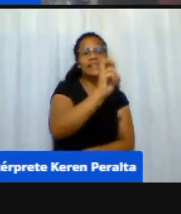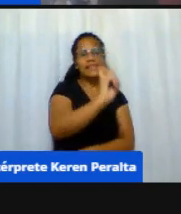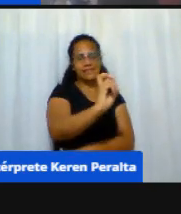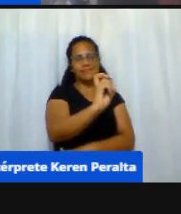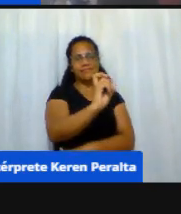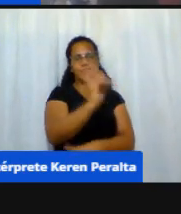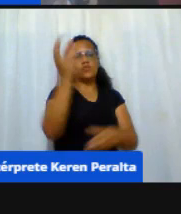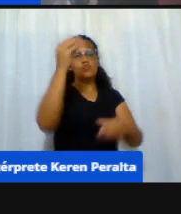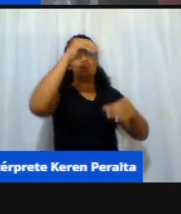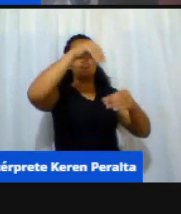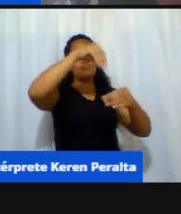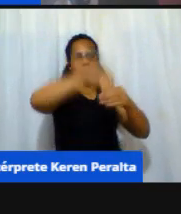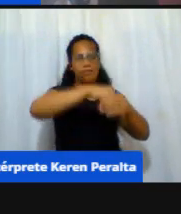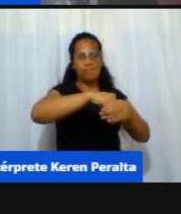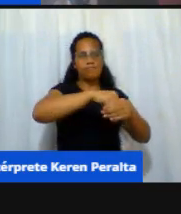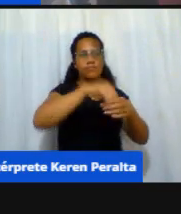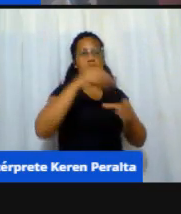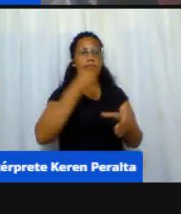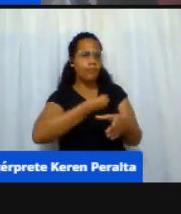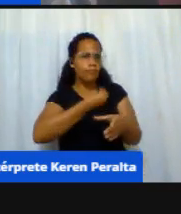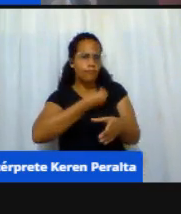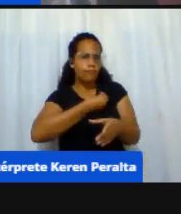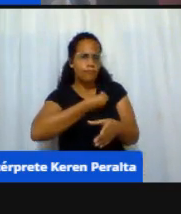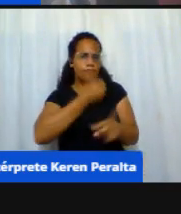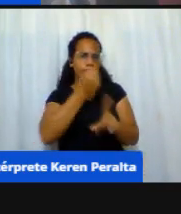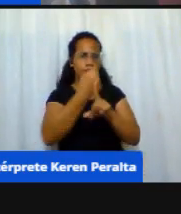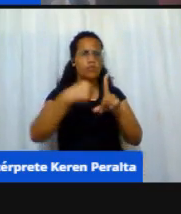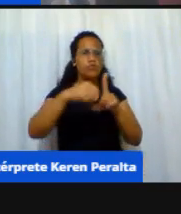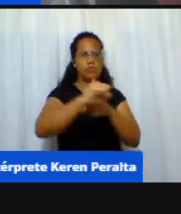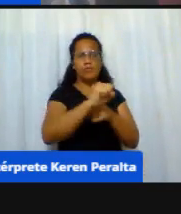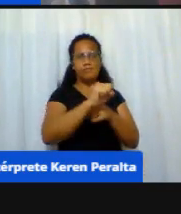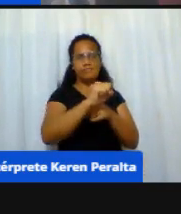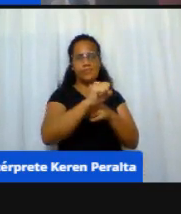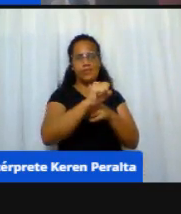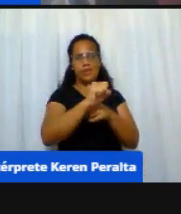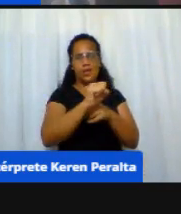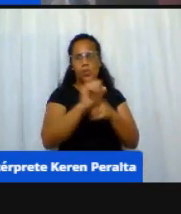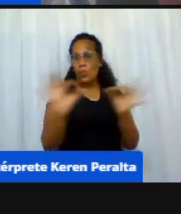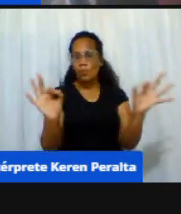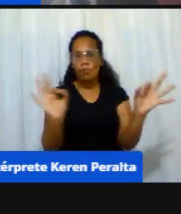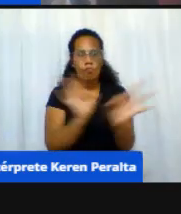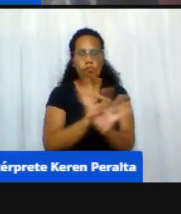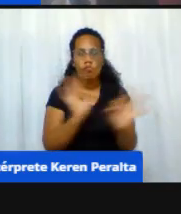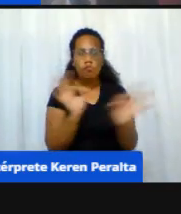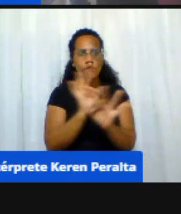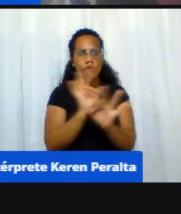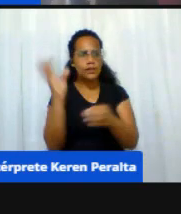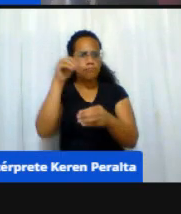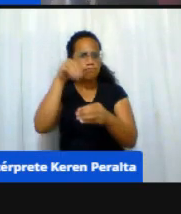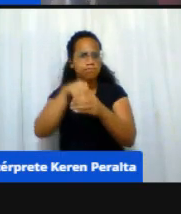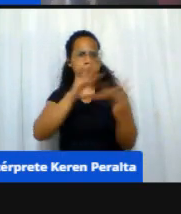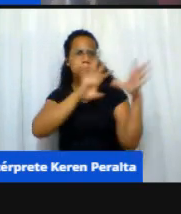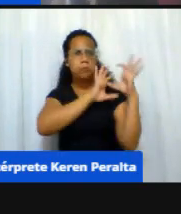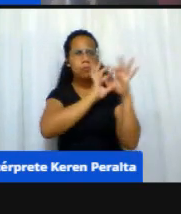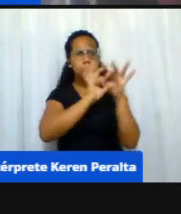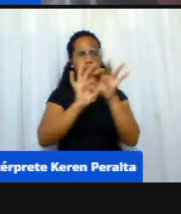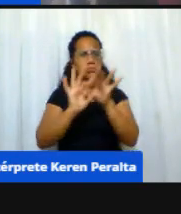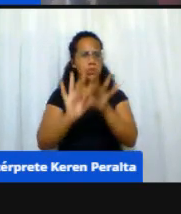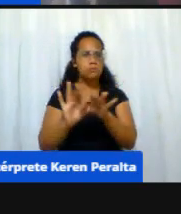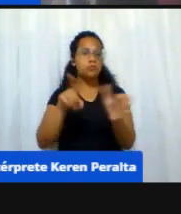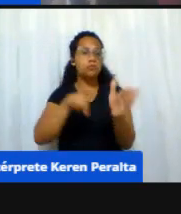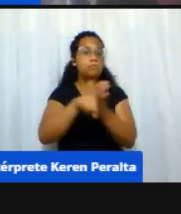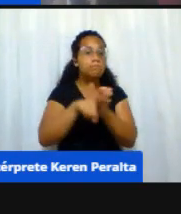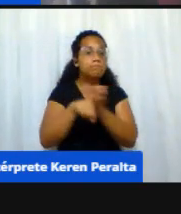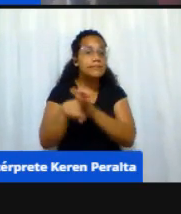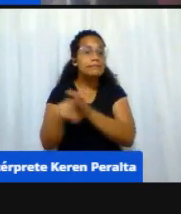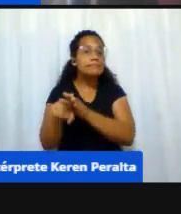pública, e nenhuma para o campo das práticas de estudo e pesquisa, como já vimos, inclusive, pontuado